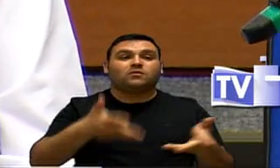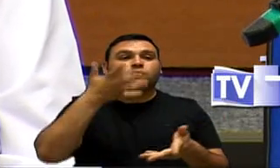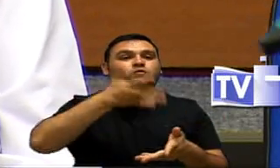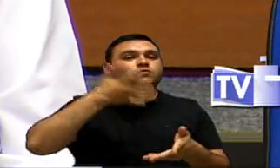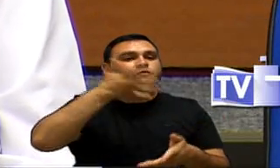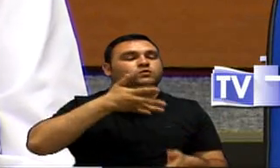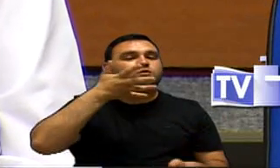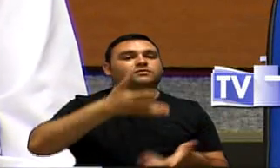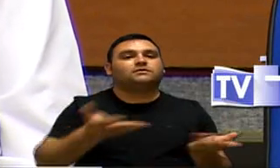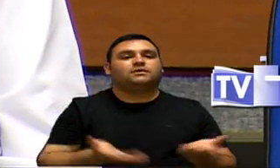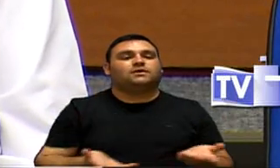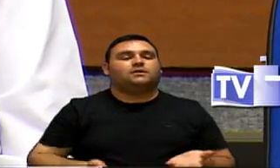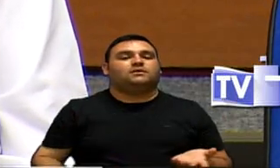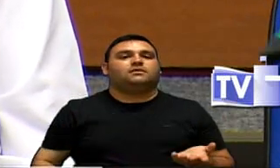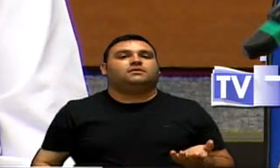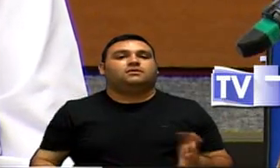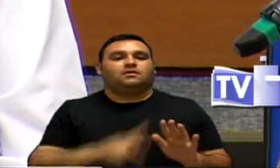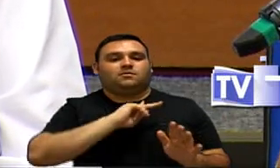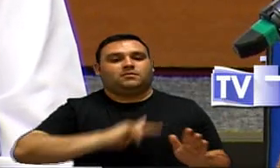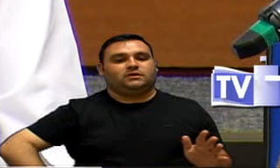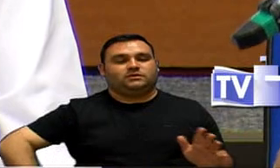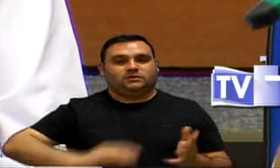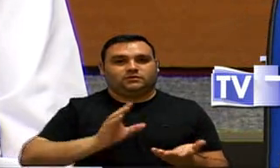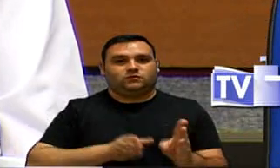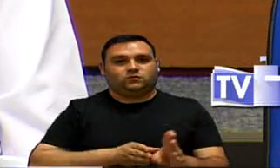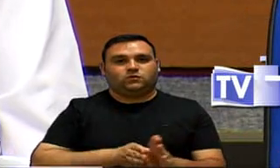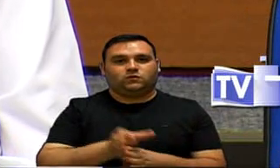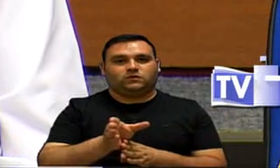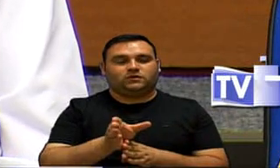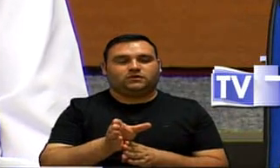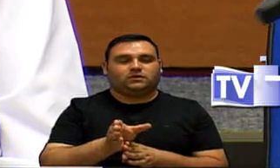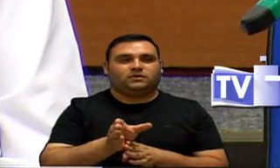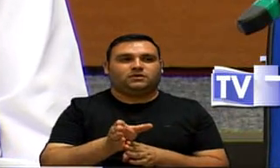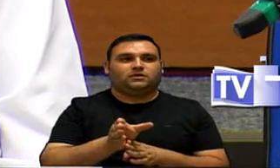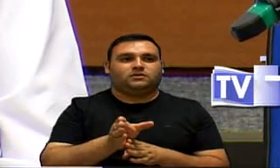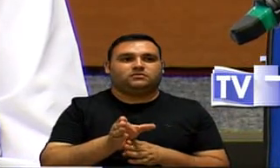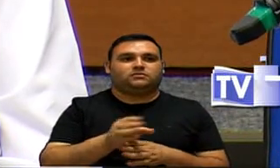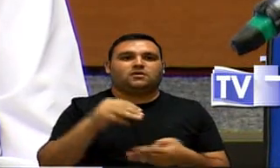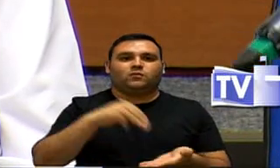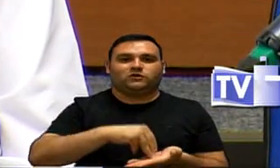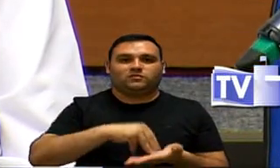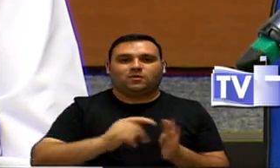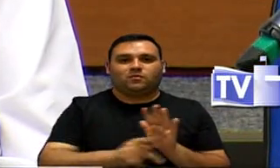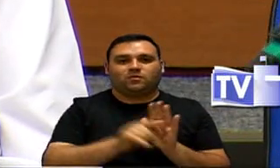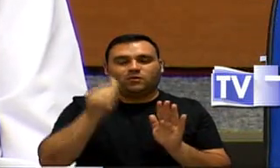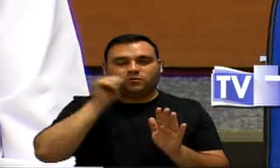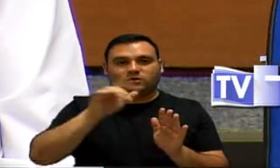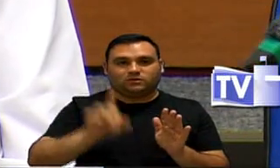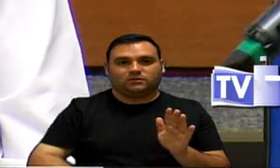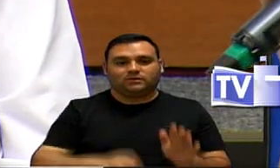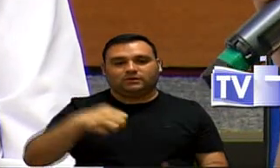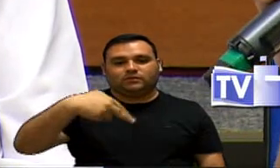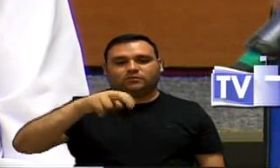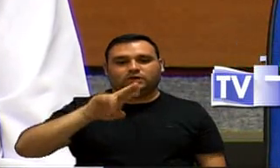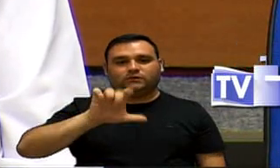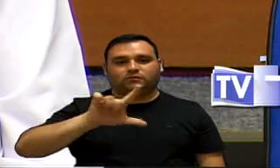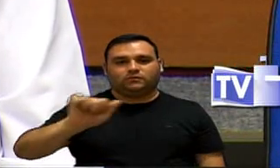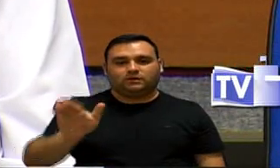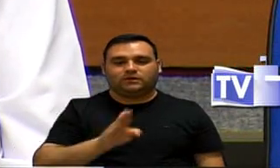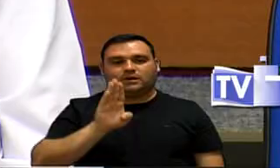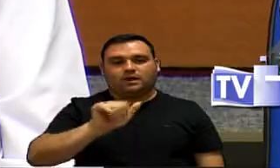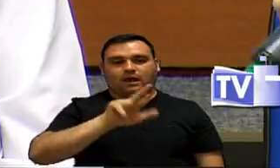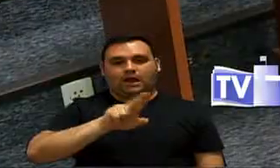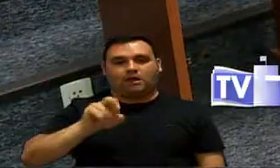palavra para a presidente do Conselho, Municipal do Direito da Mulher, Emanuela